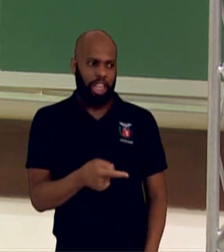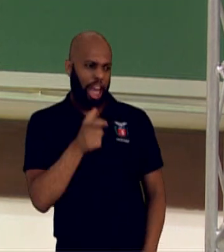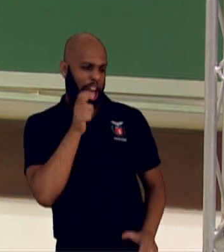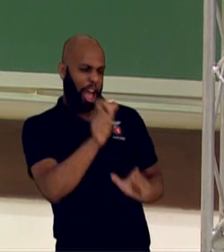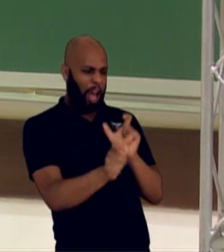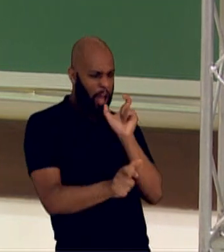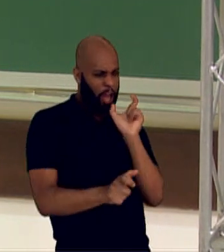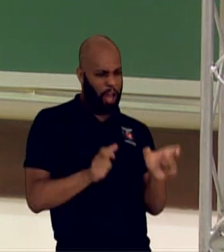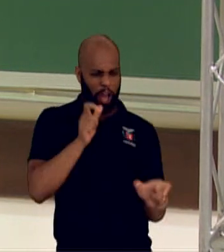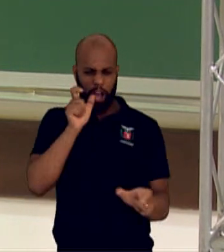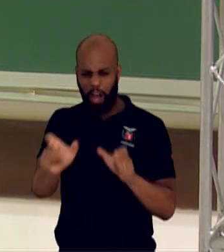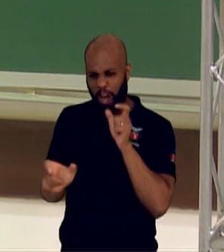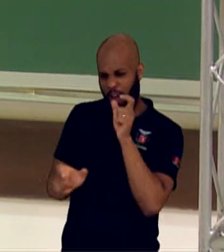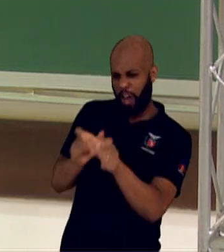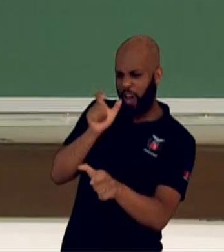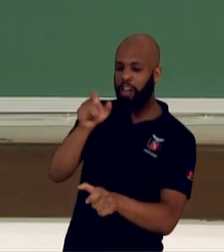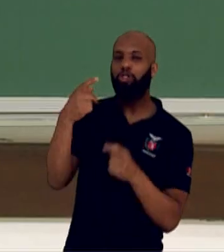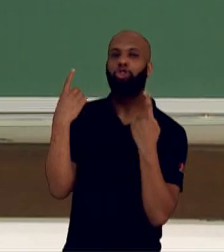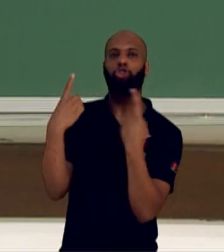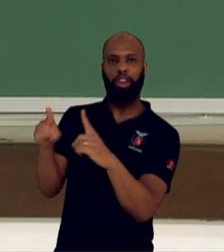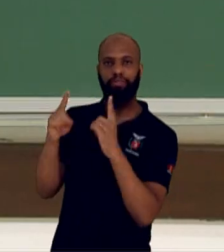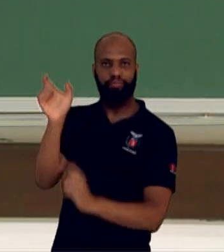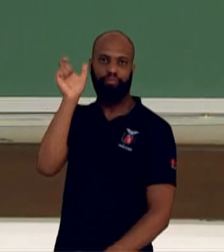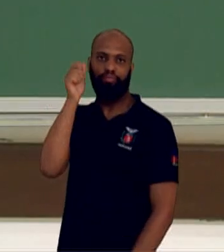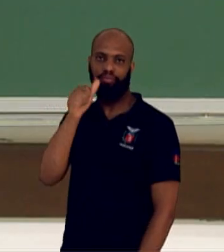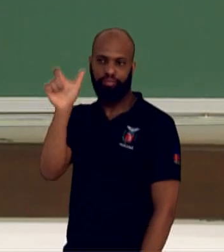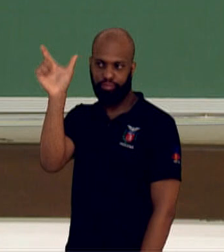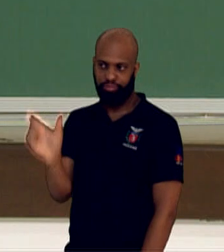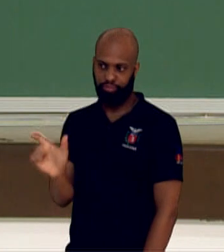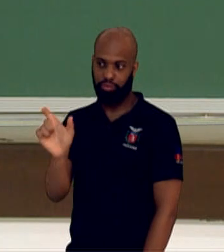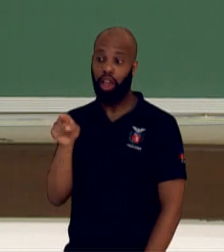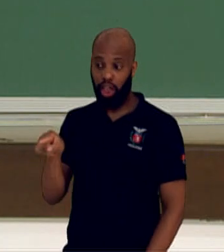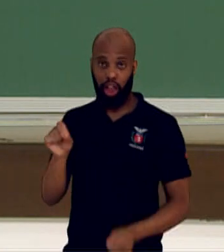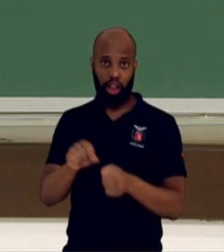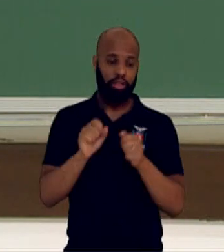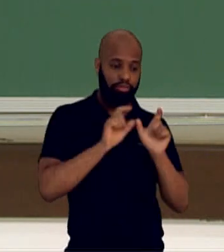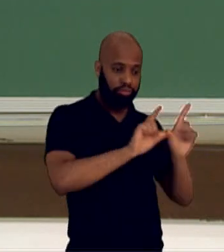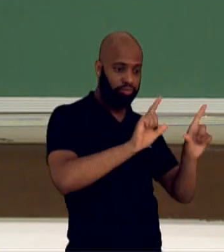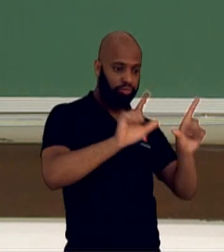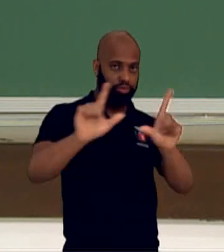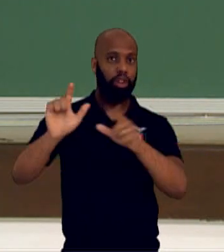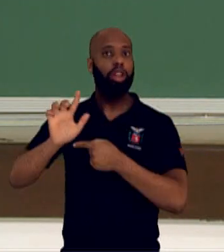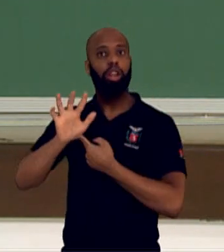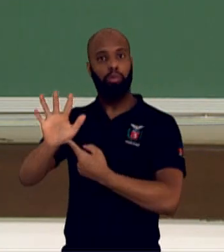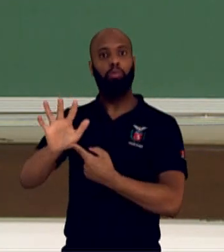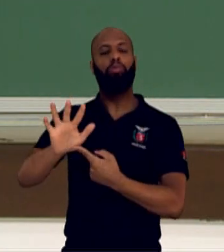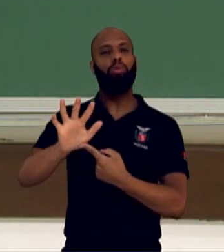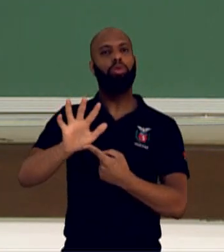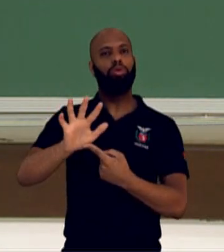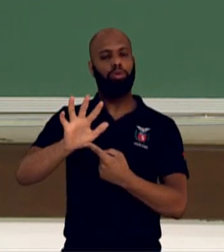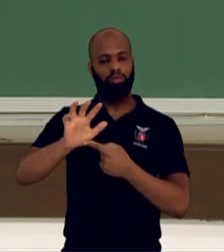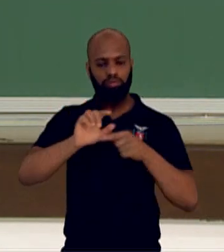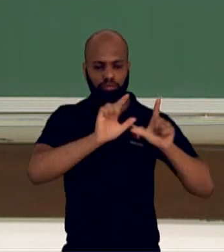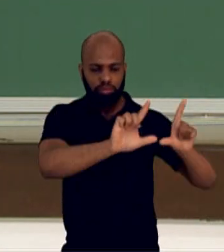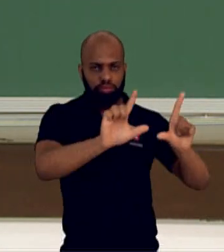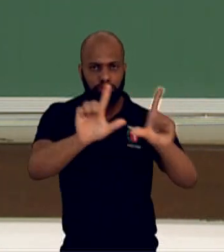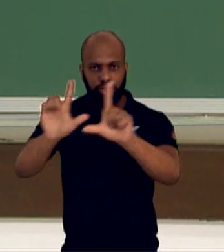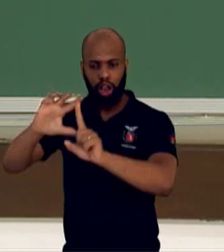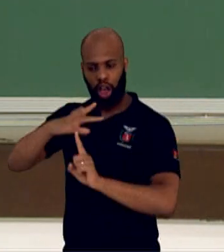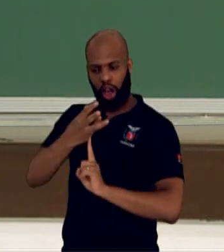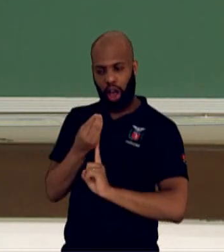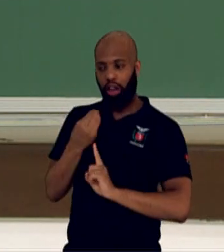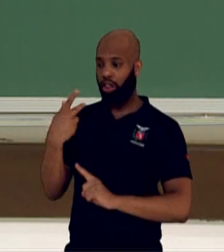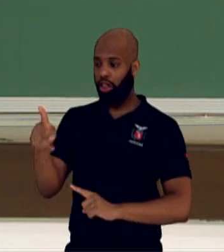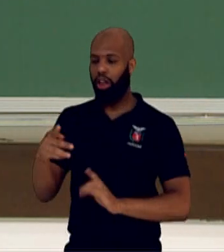detonaram a Anita. O que aconteceu? Ela fez a exposição, mostrou as suas obras e depois